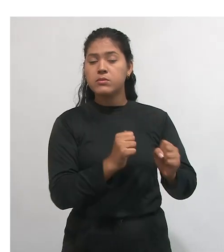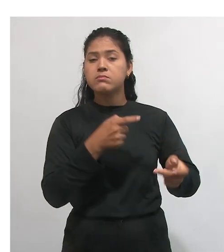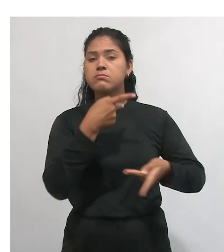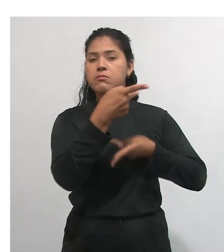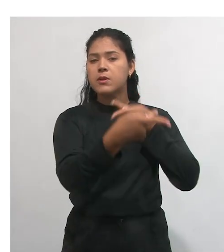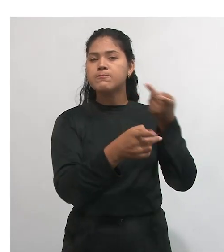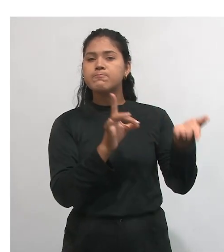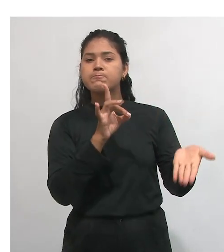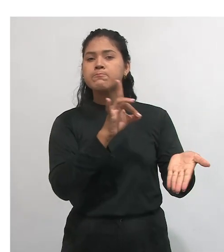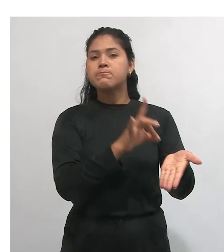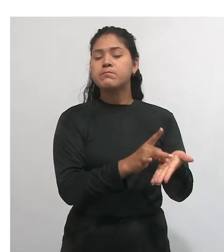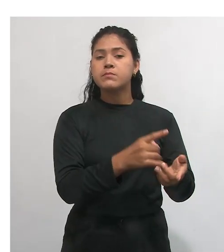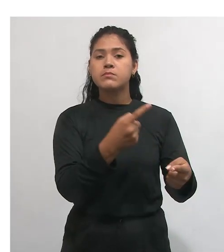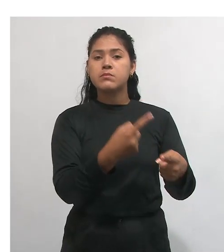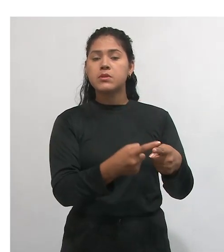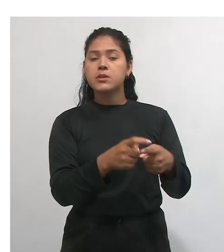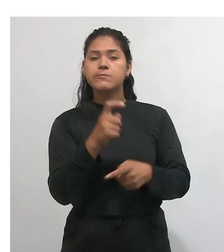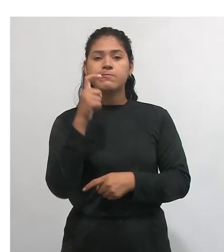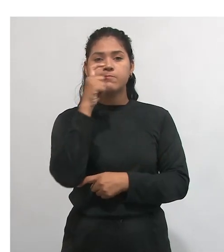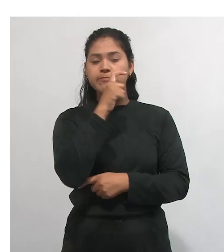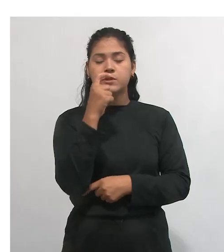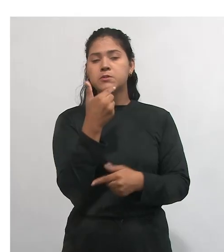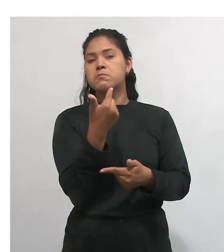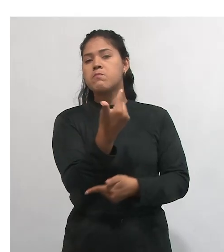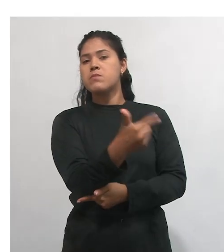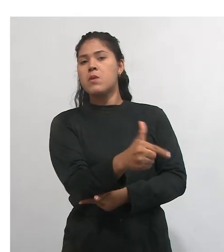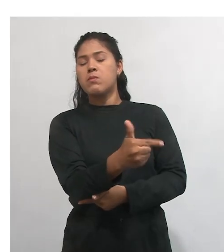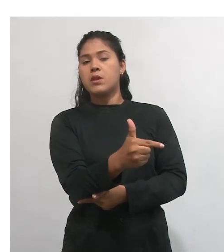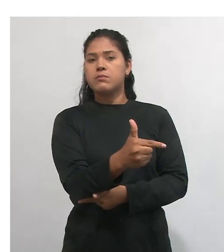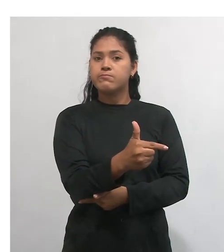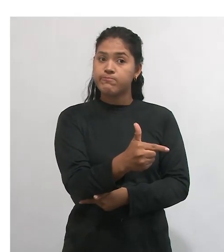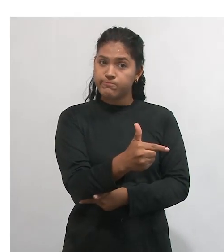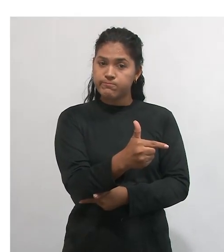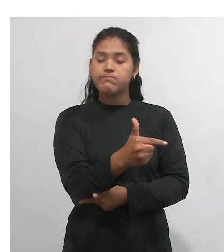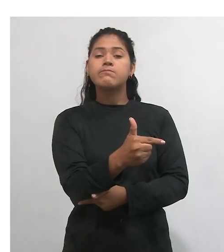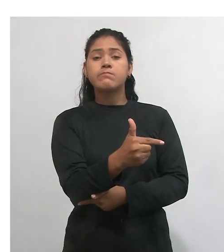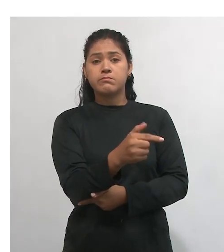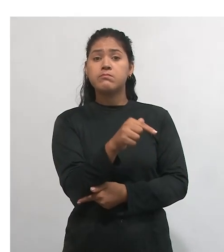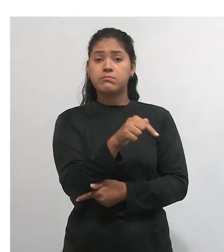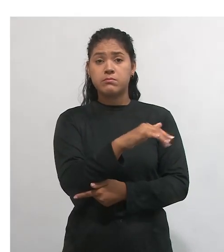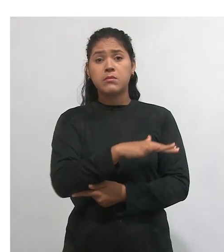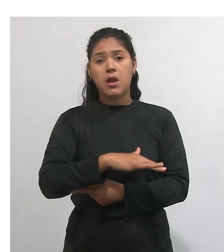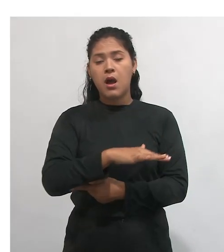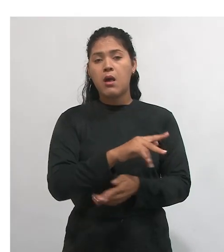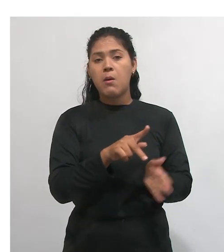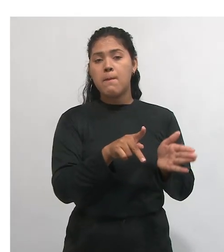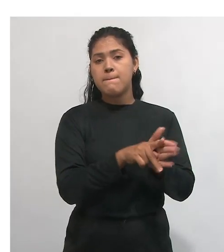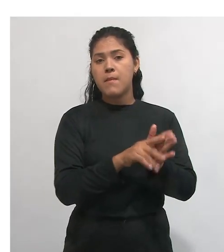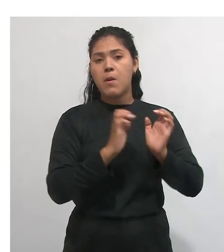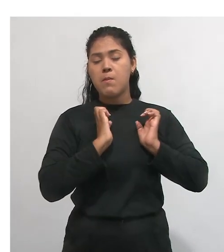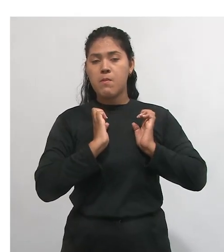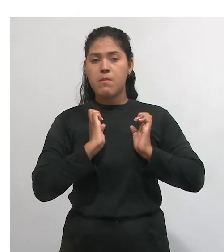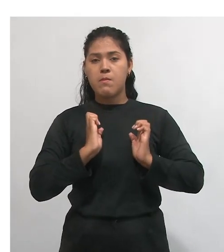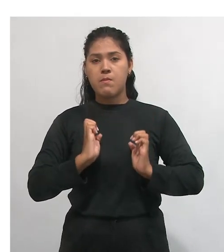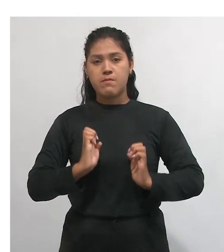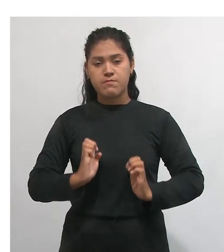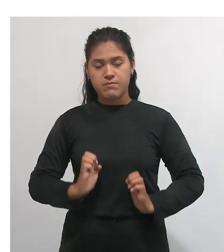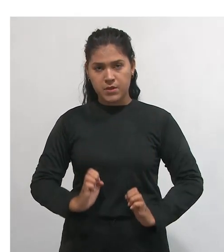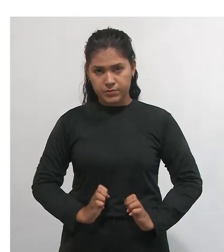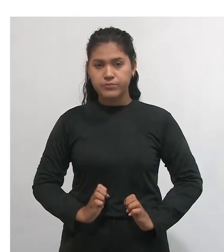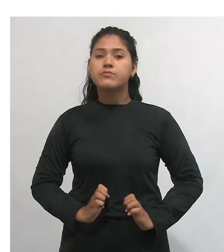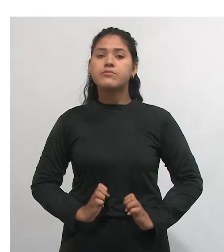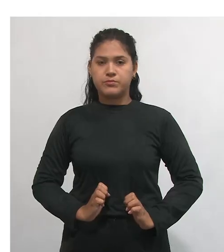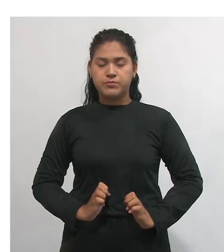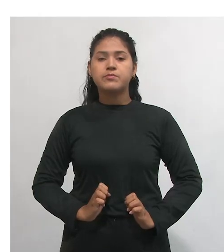há possibilidade da mentira, por exemplo. E, nesse sentido, uma grande contribuição ética dos sofistas